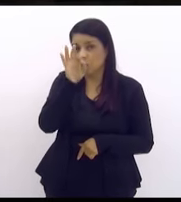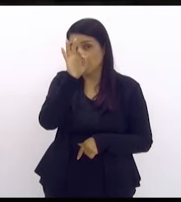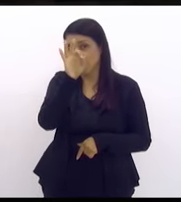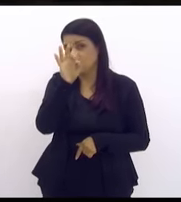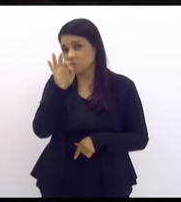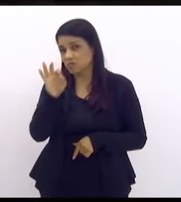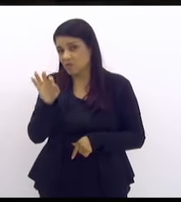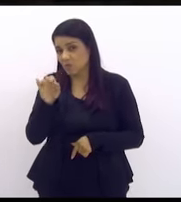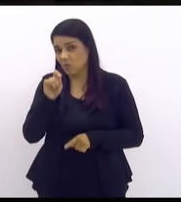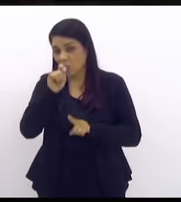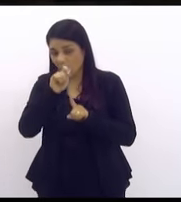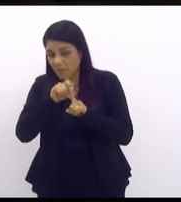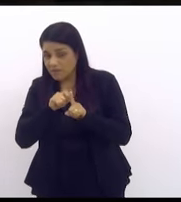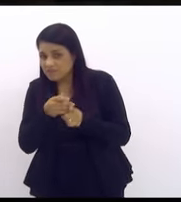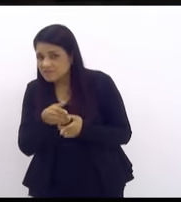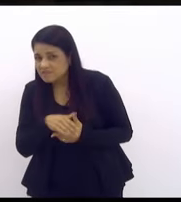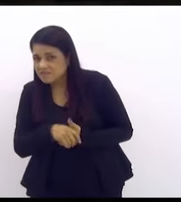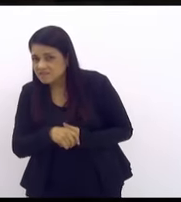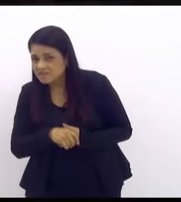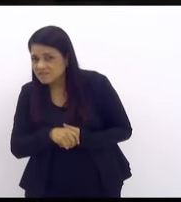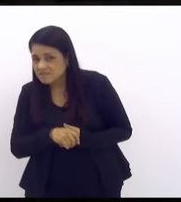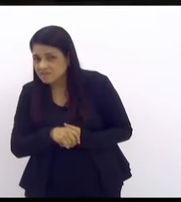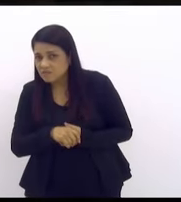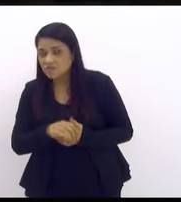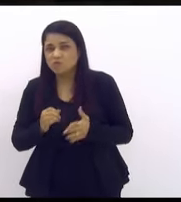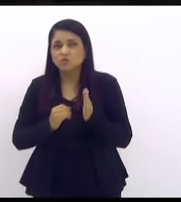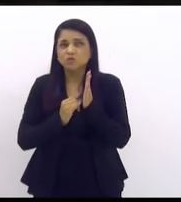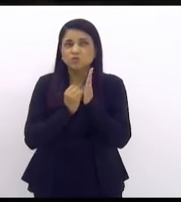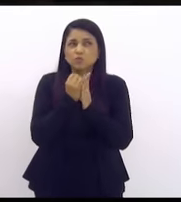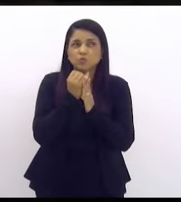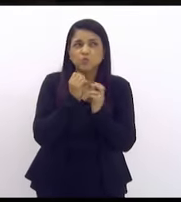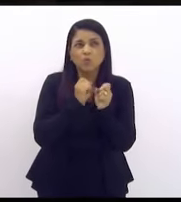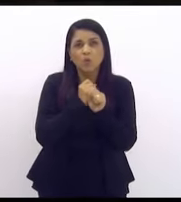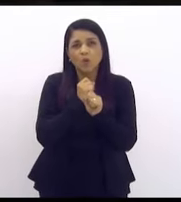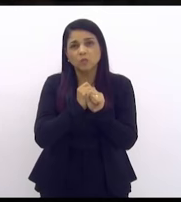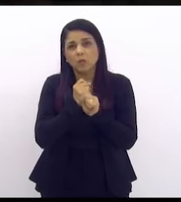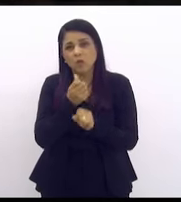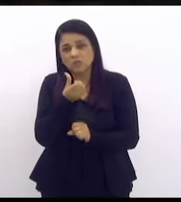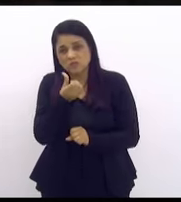5% ao mês, que vai dar um juro anual de quase